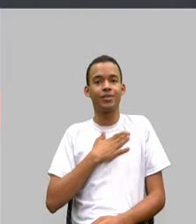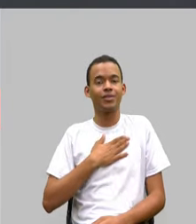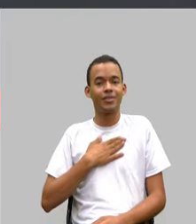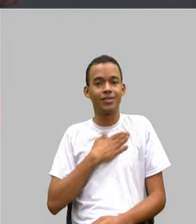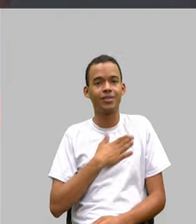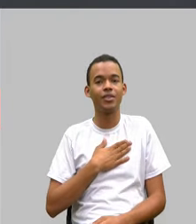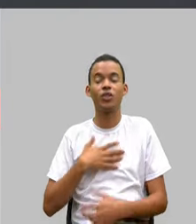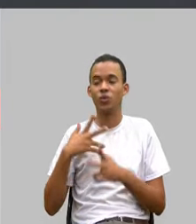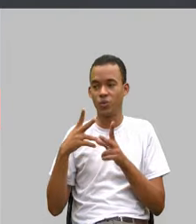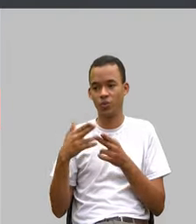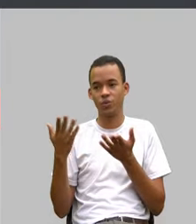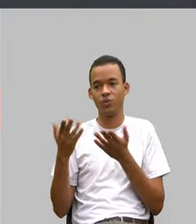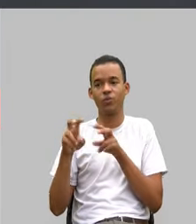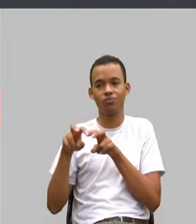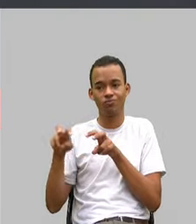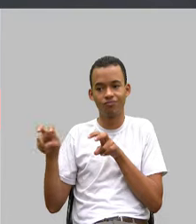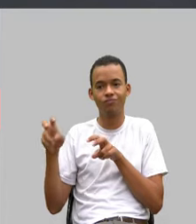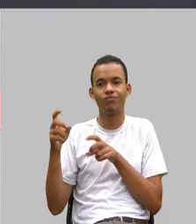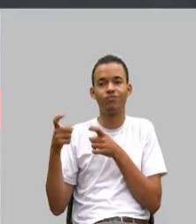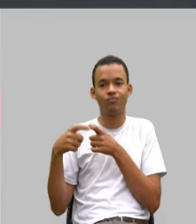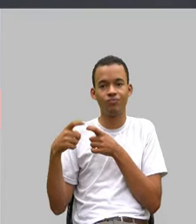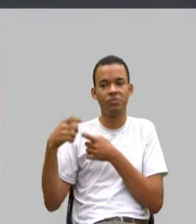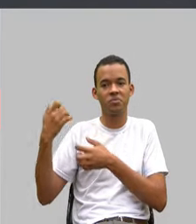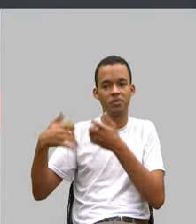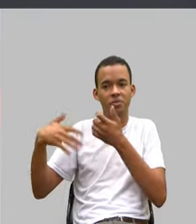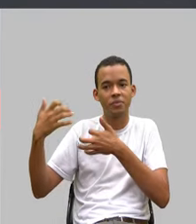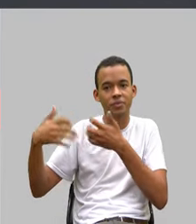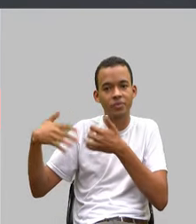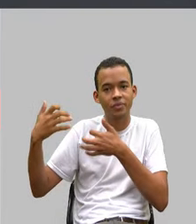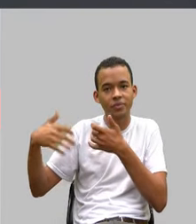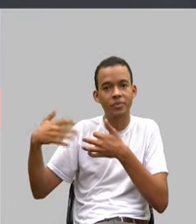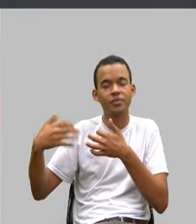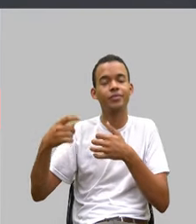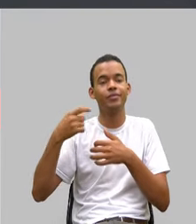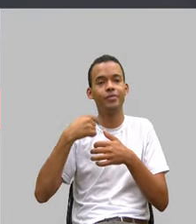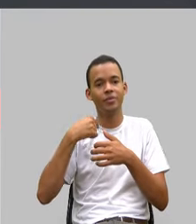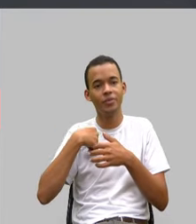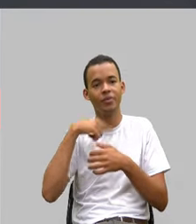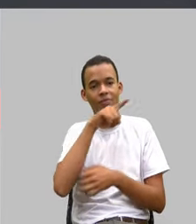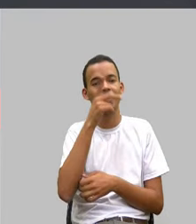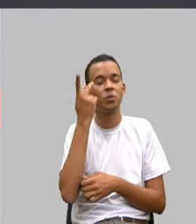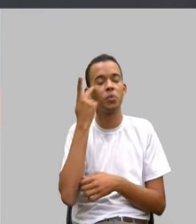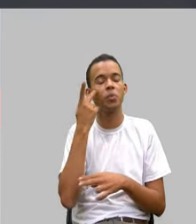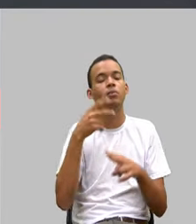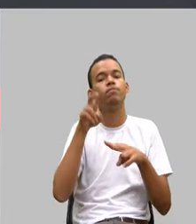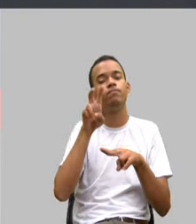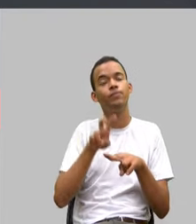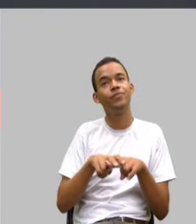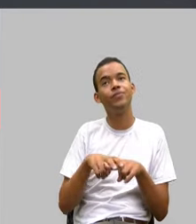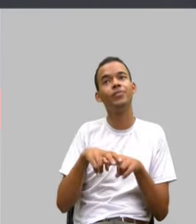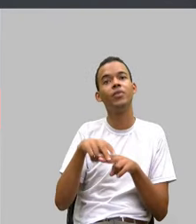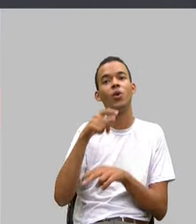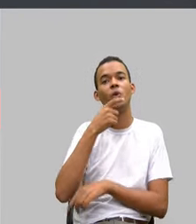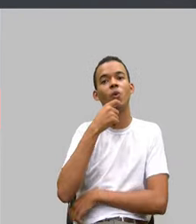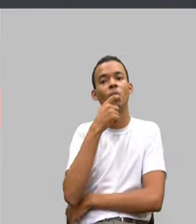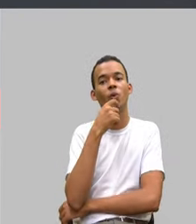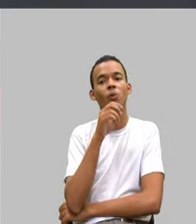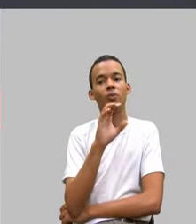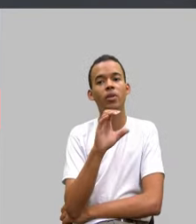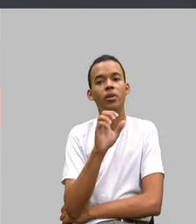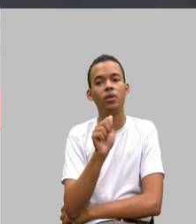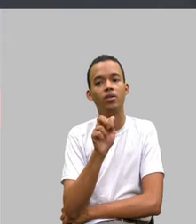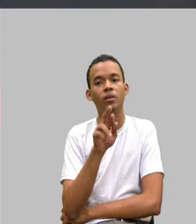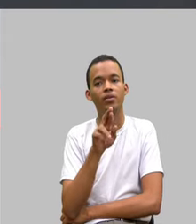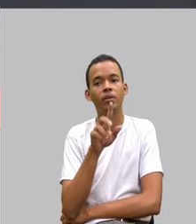ouvi hoje esses médicos aqui falando eu estava sentada lá embaixo e eu ouvi o professor Carline falando sobre